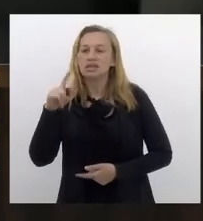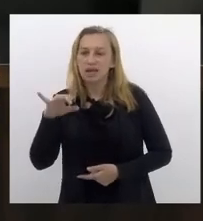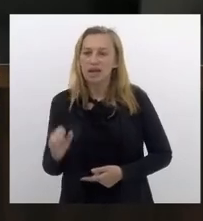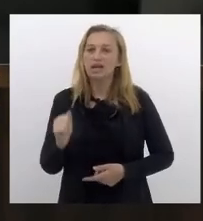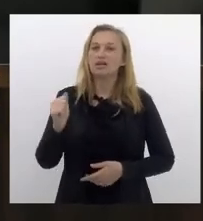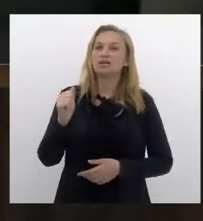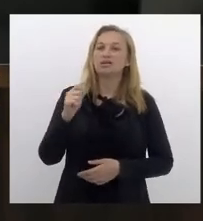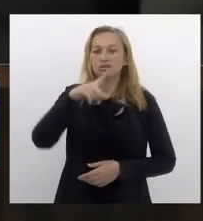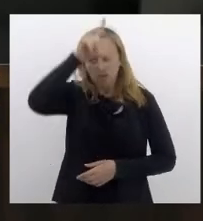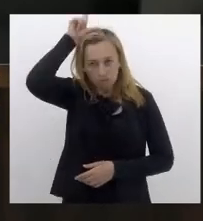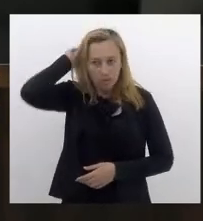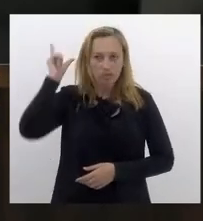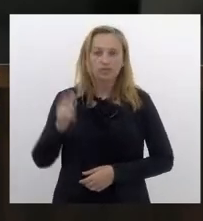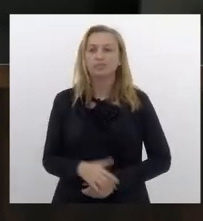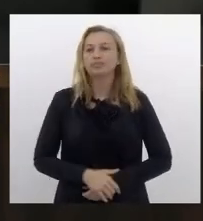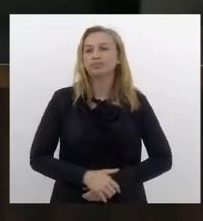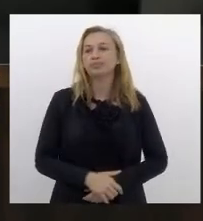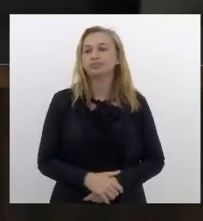Paulo,